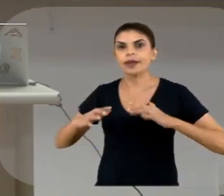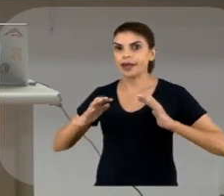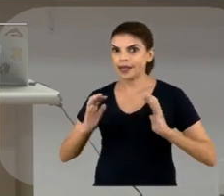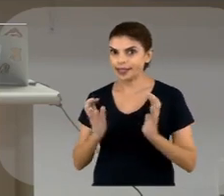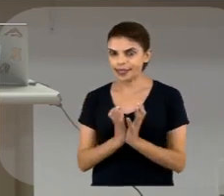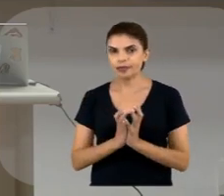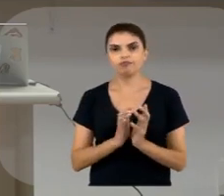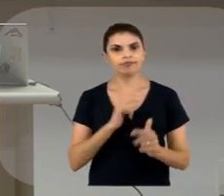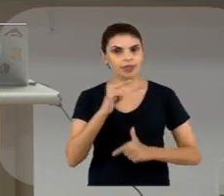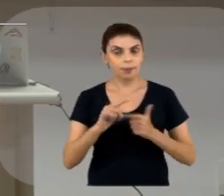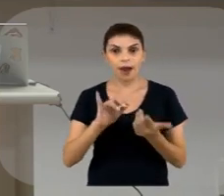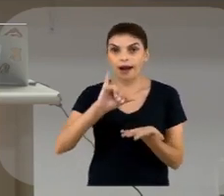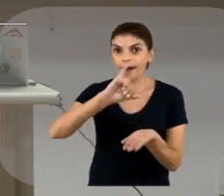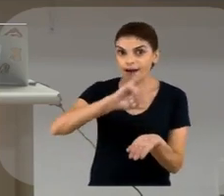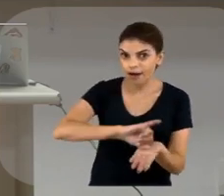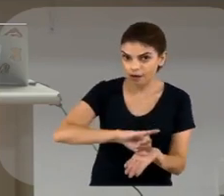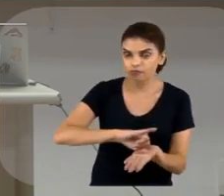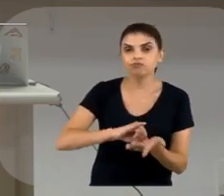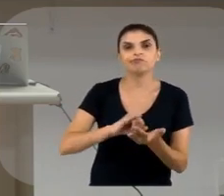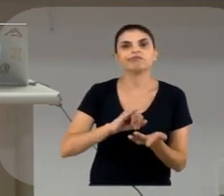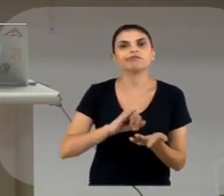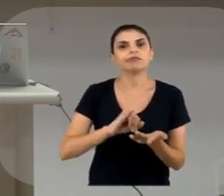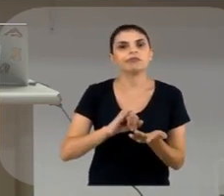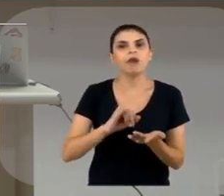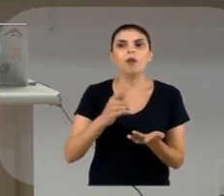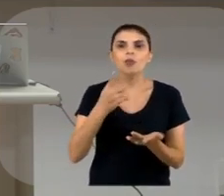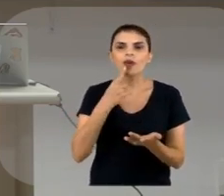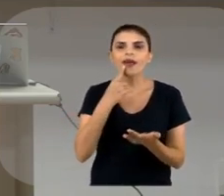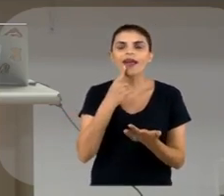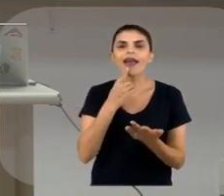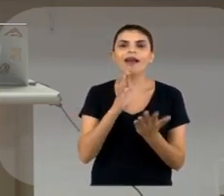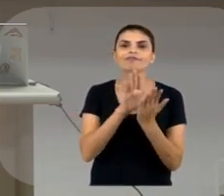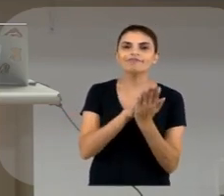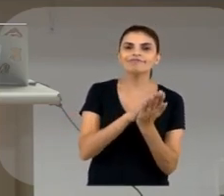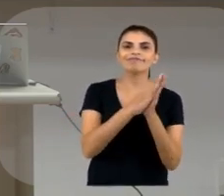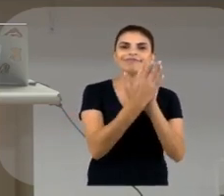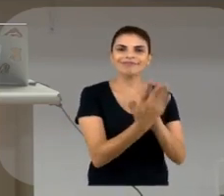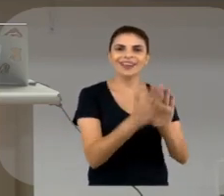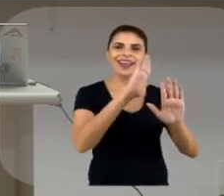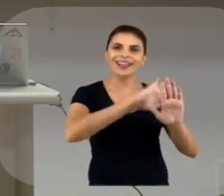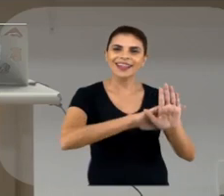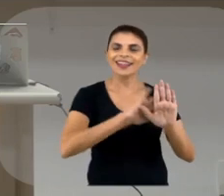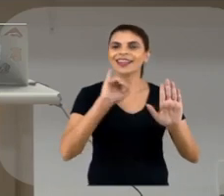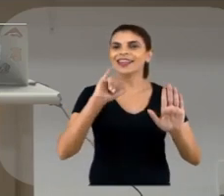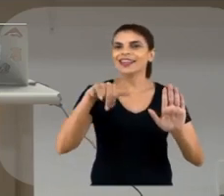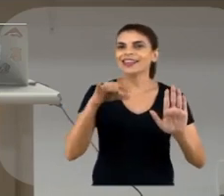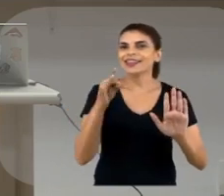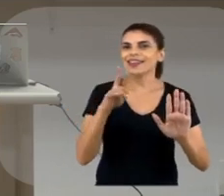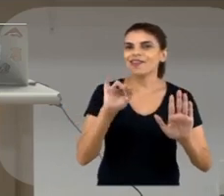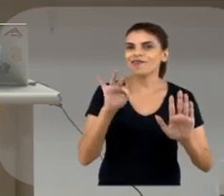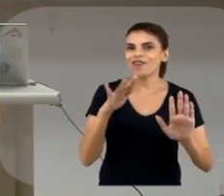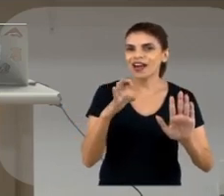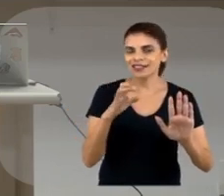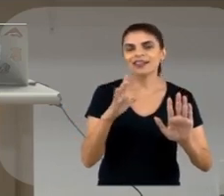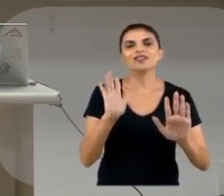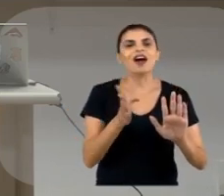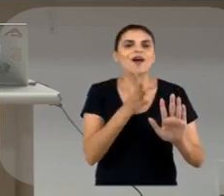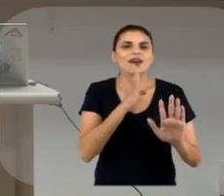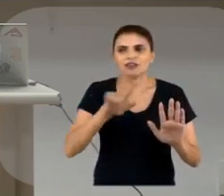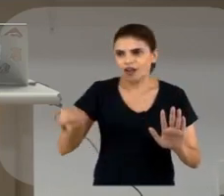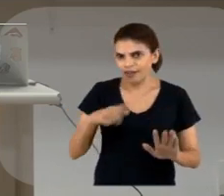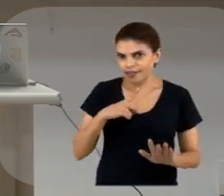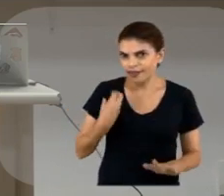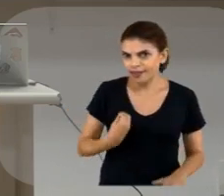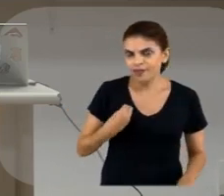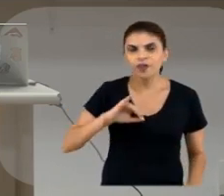a equipe do campus também, né, porque aquela questão da interface é importante. Então, não sei se todo mundo já teve